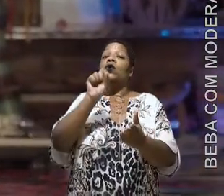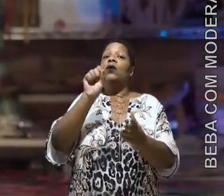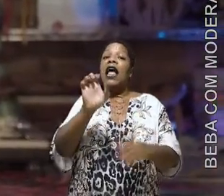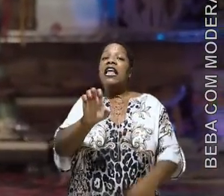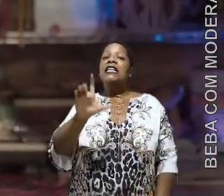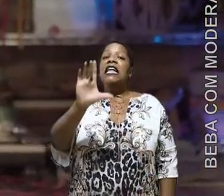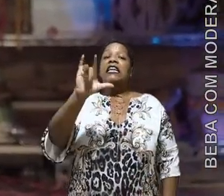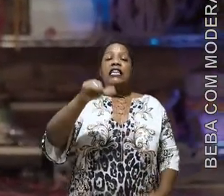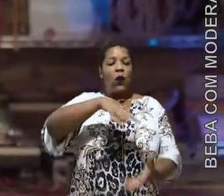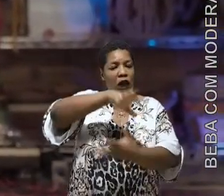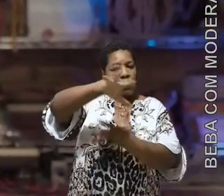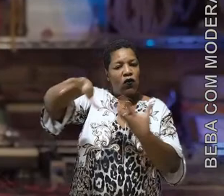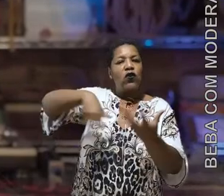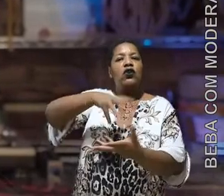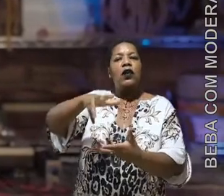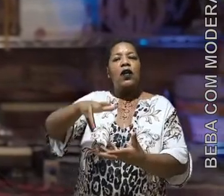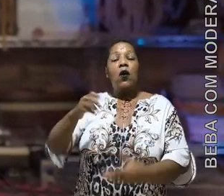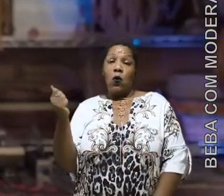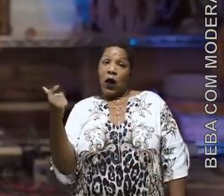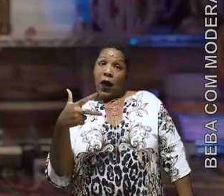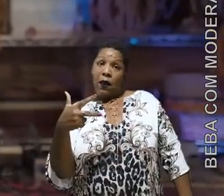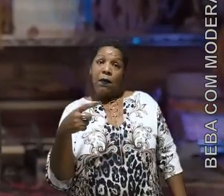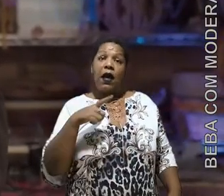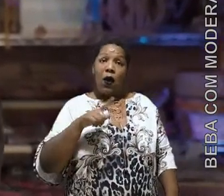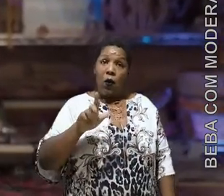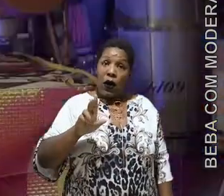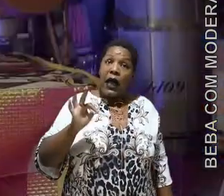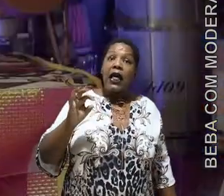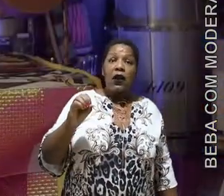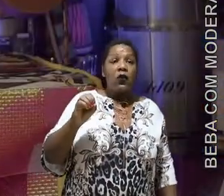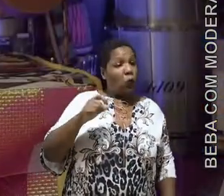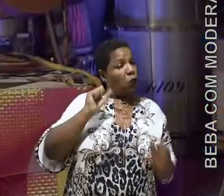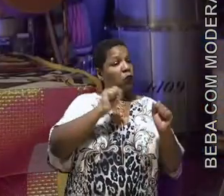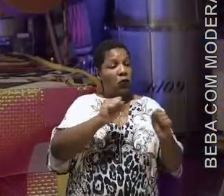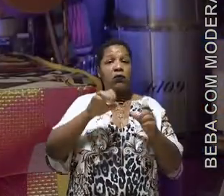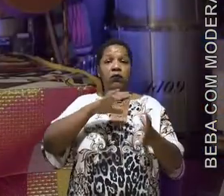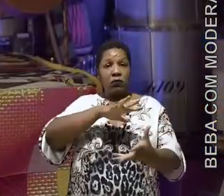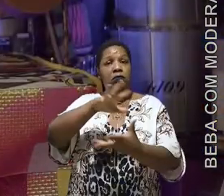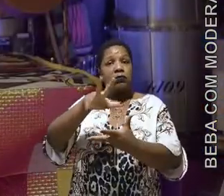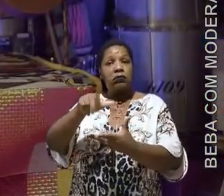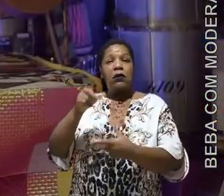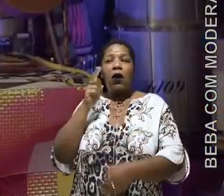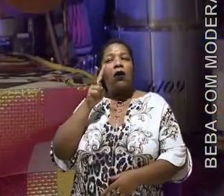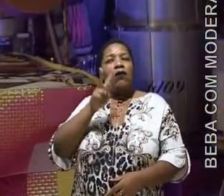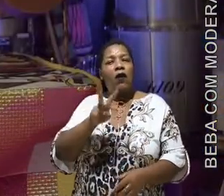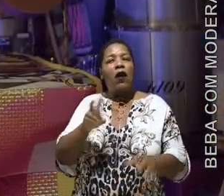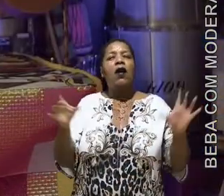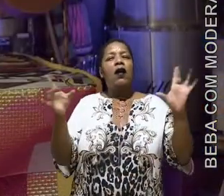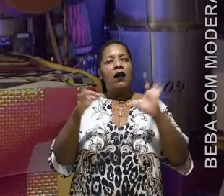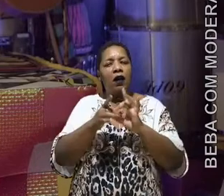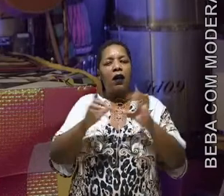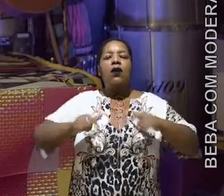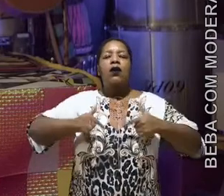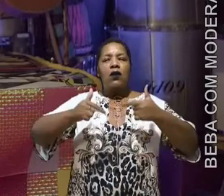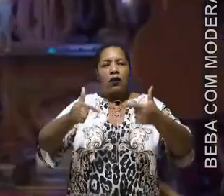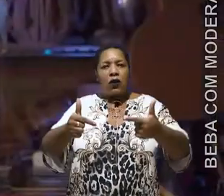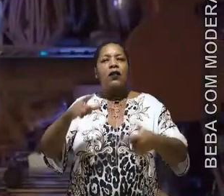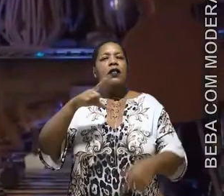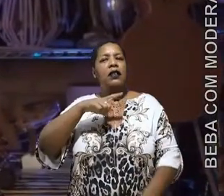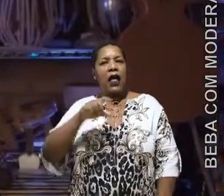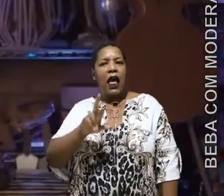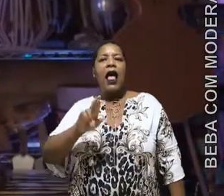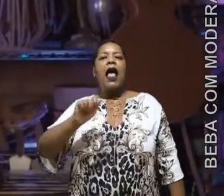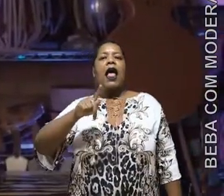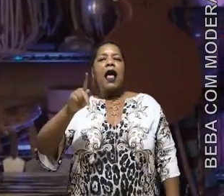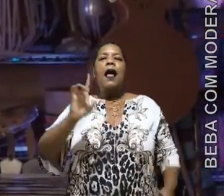última parada Estação revolução o rapel Gueto Gueto pode ser no mundo aqui televisão bonita informação